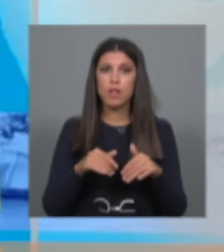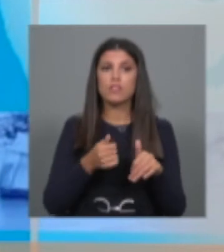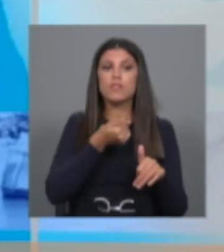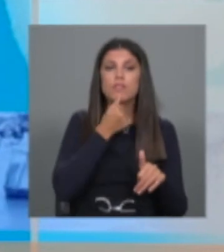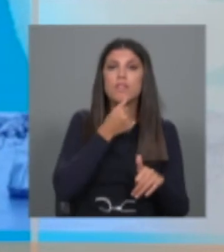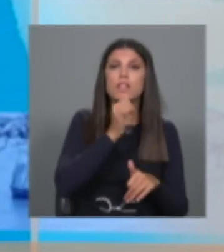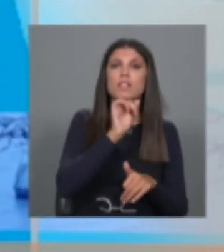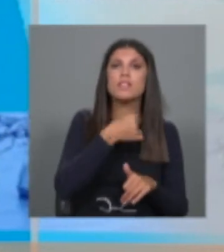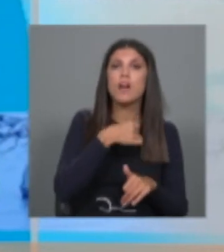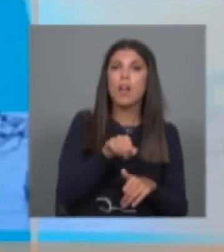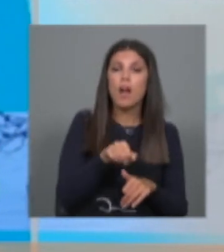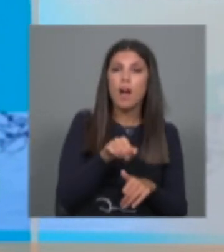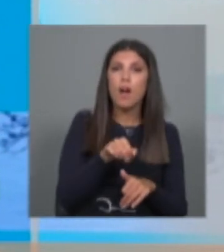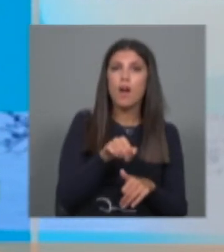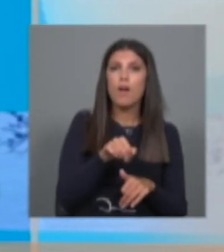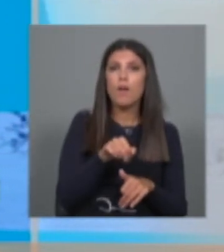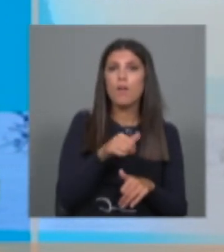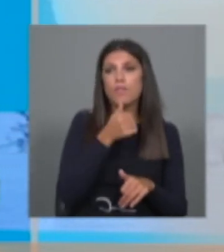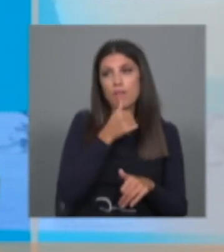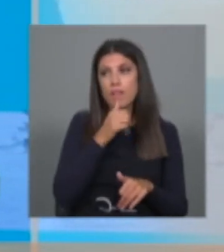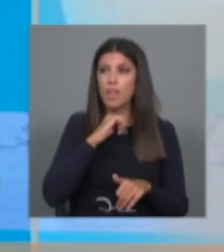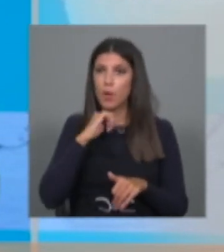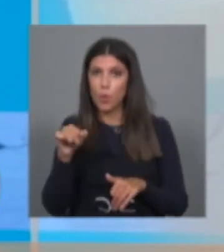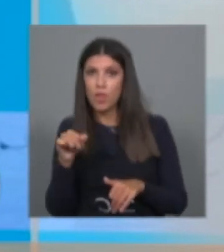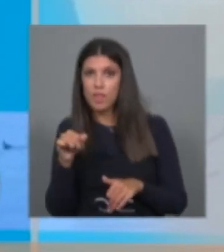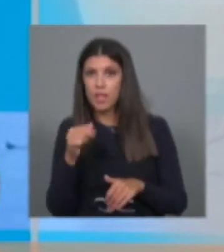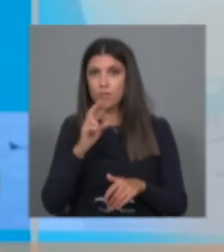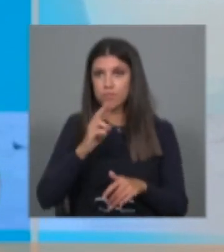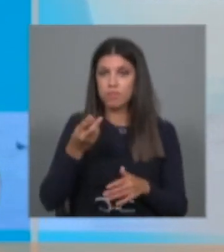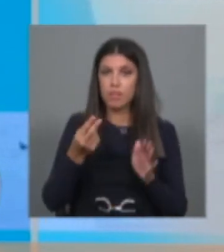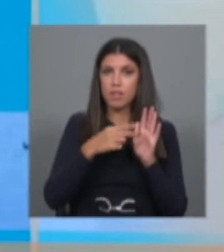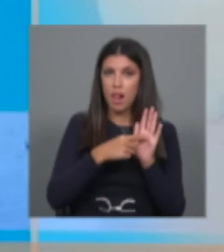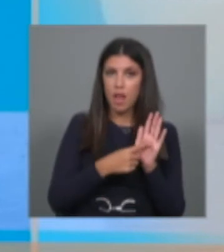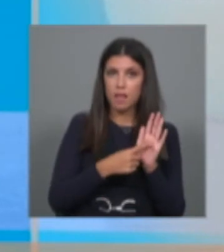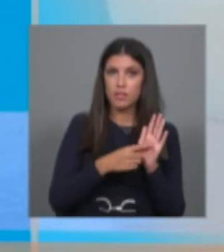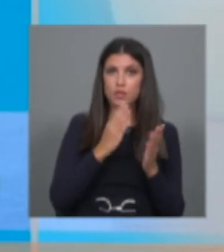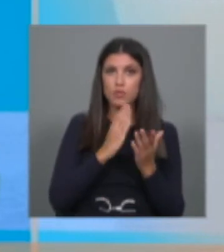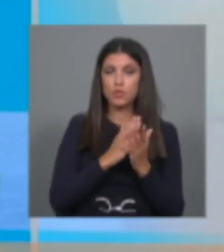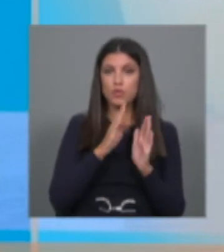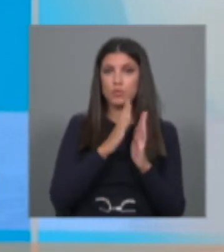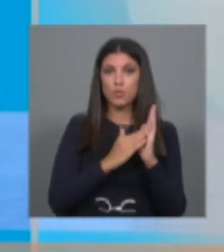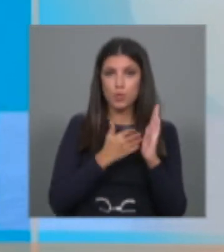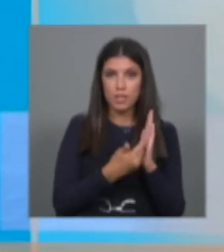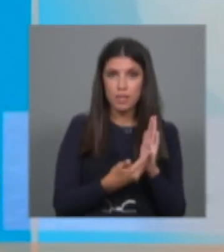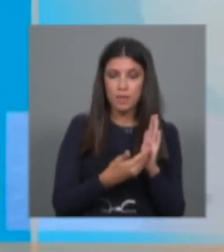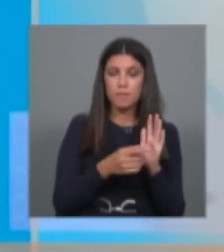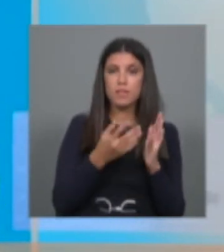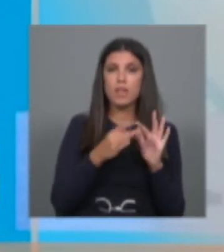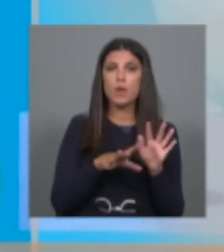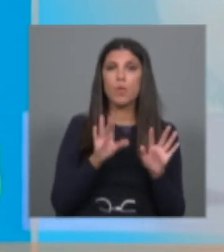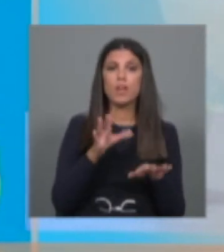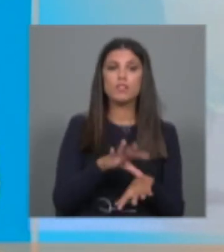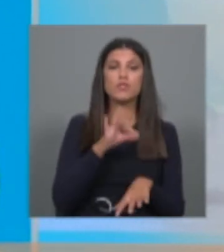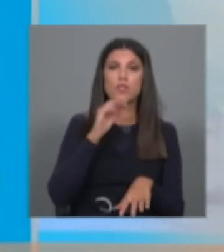ou aquilo que são contra, e que, ao elegermos os deputados,